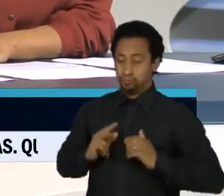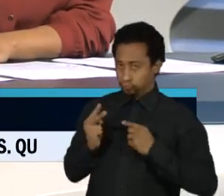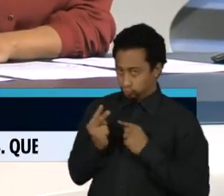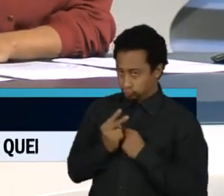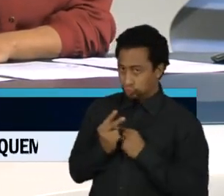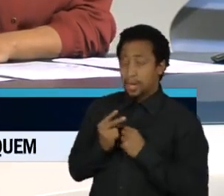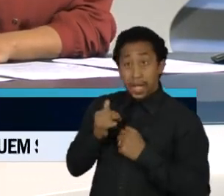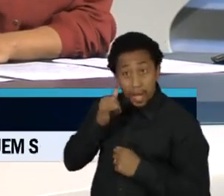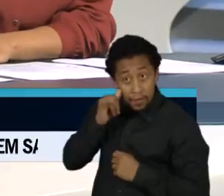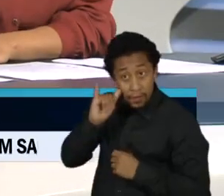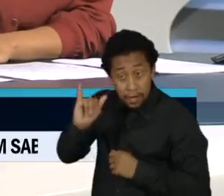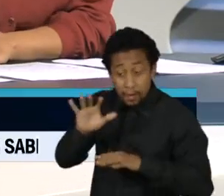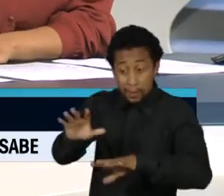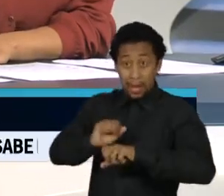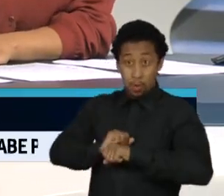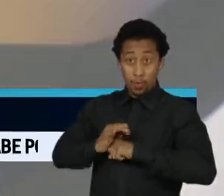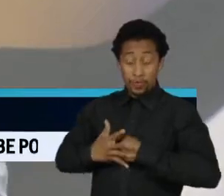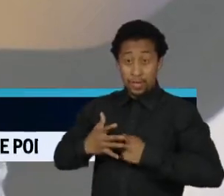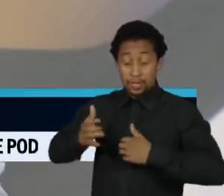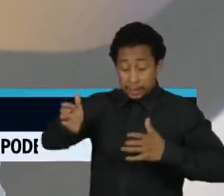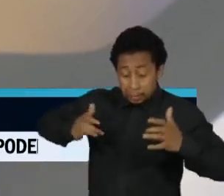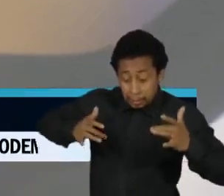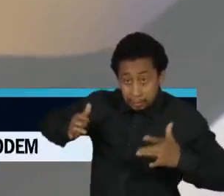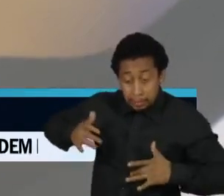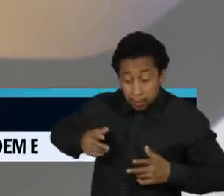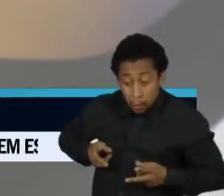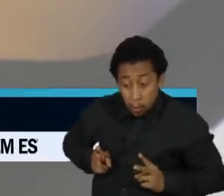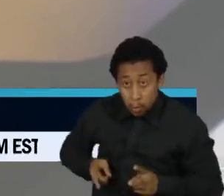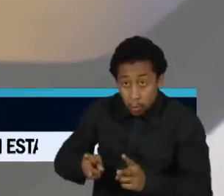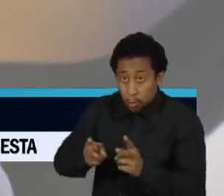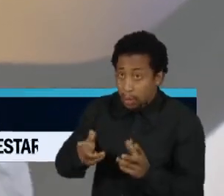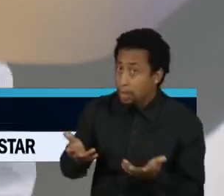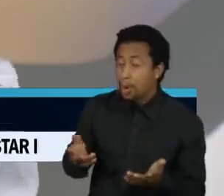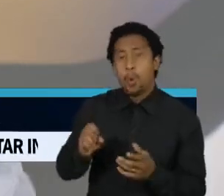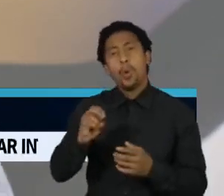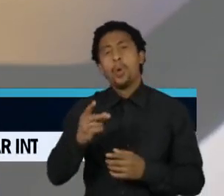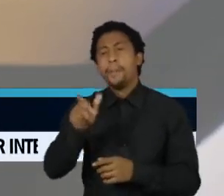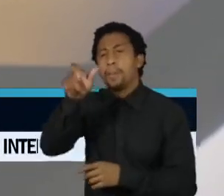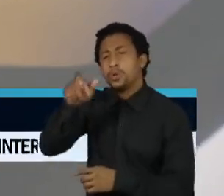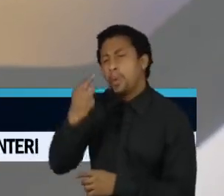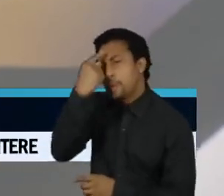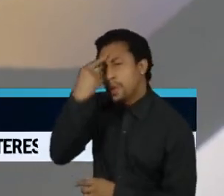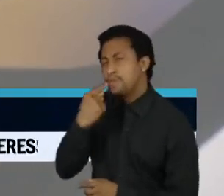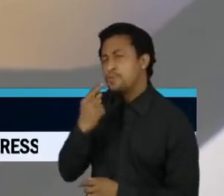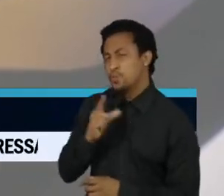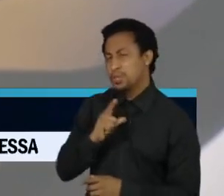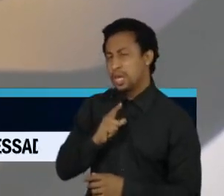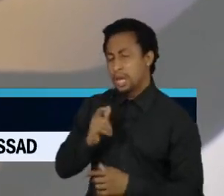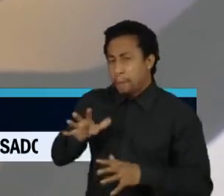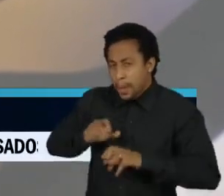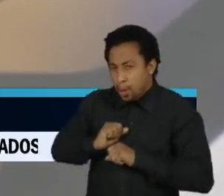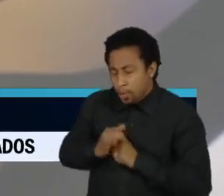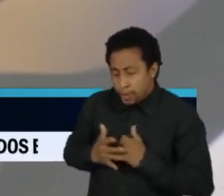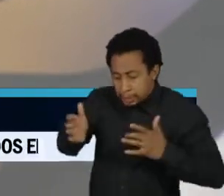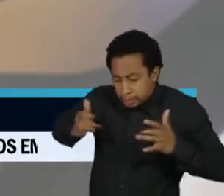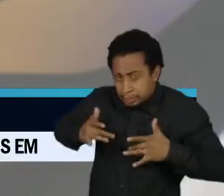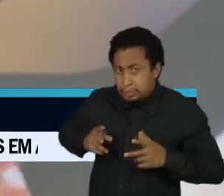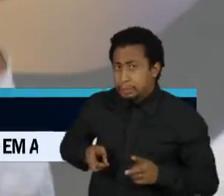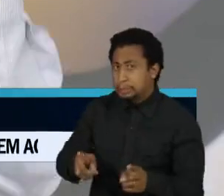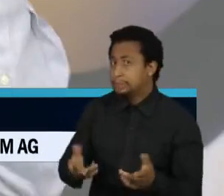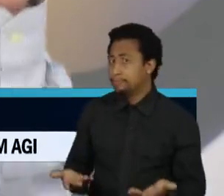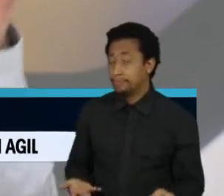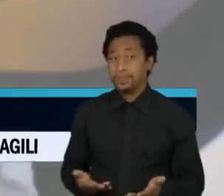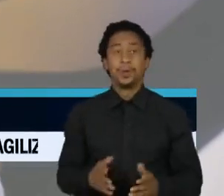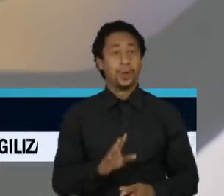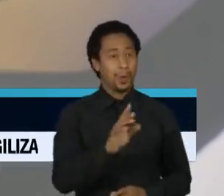propensos à Covid longa? Existe um perfil? Não. Tá, então eu fiz até uma aula que eu dei para um congresso nacional